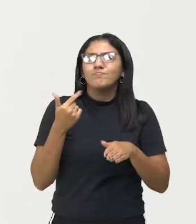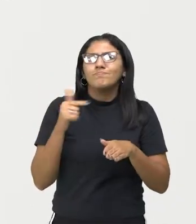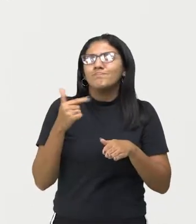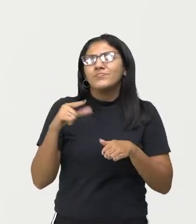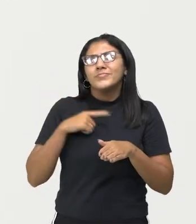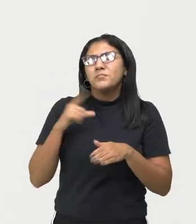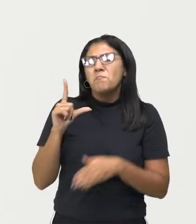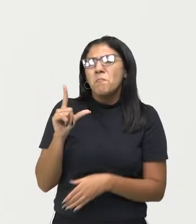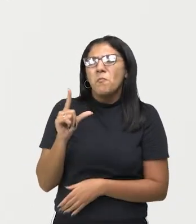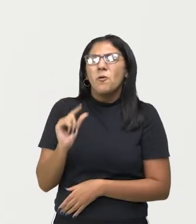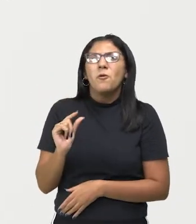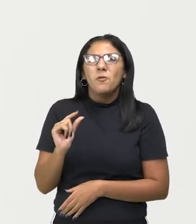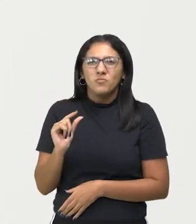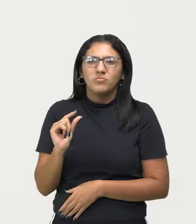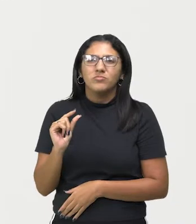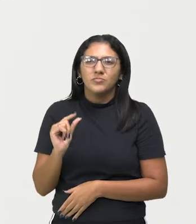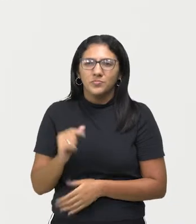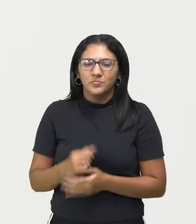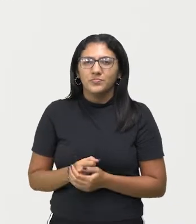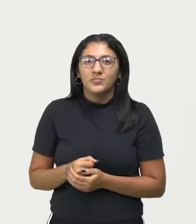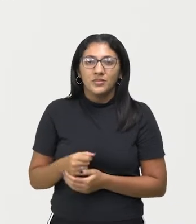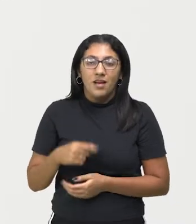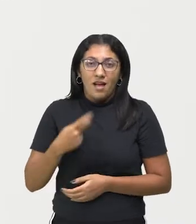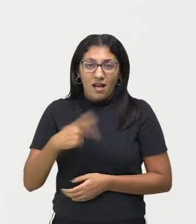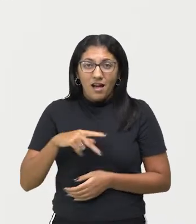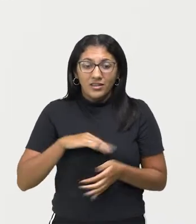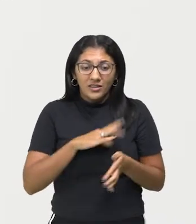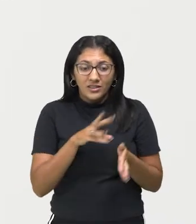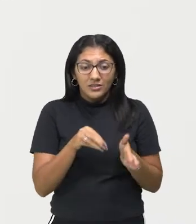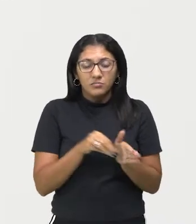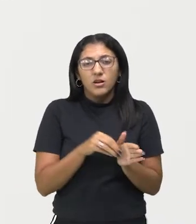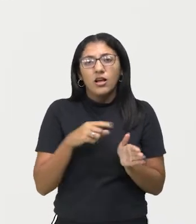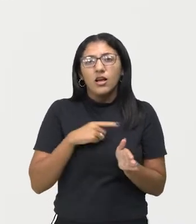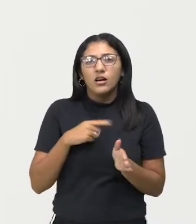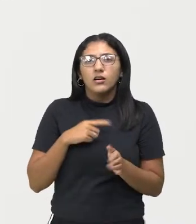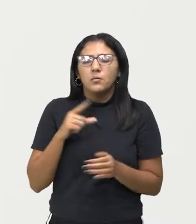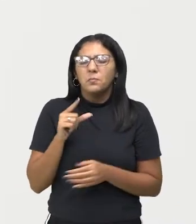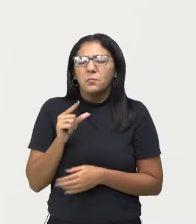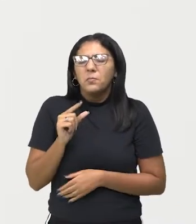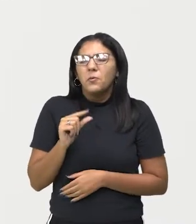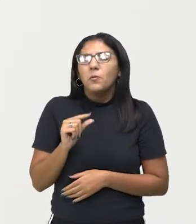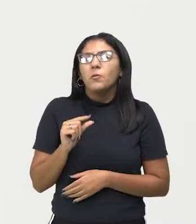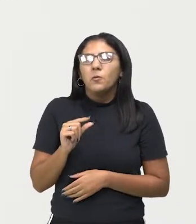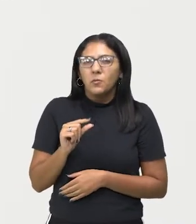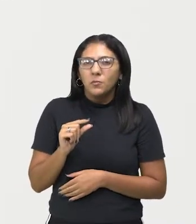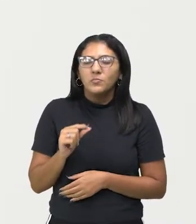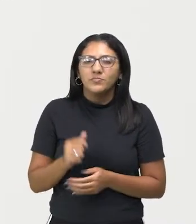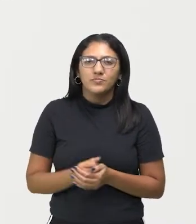de maior impacto. Os rios da Amazônia, eles são mais suaves.